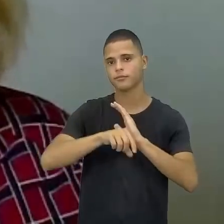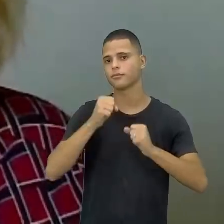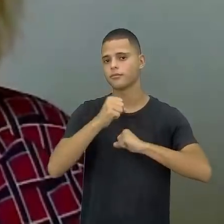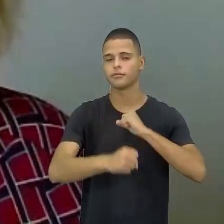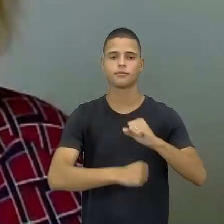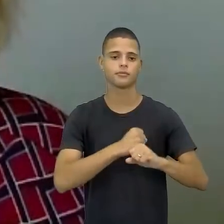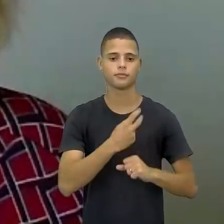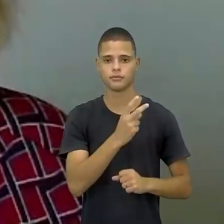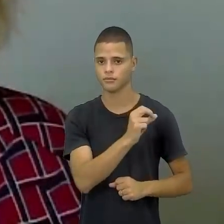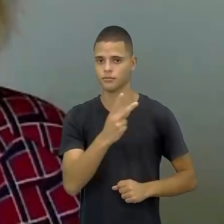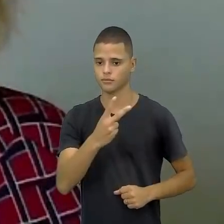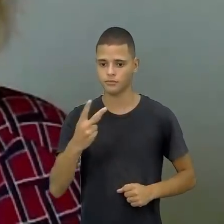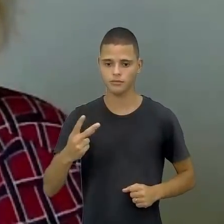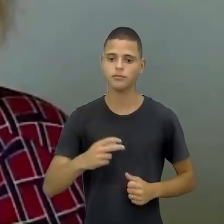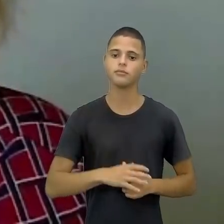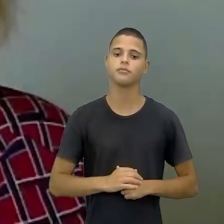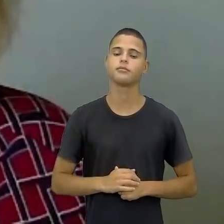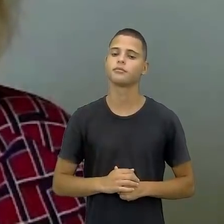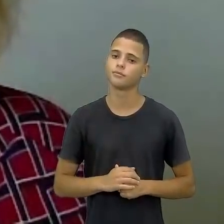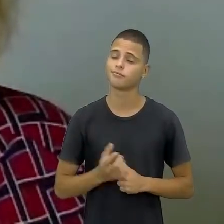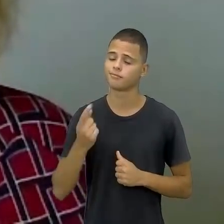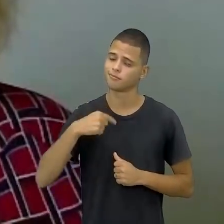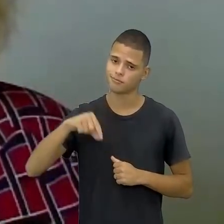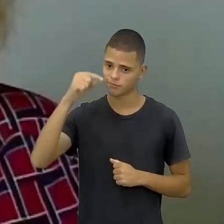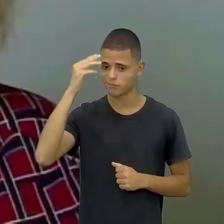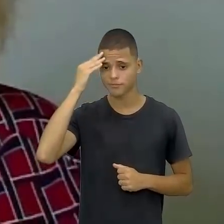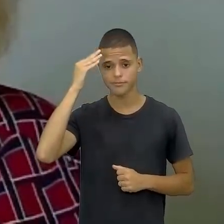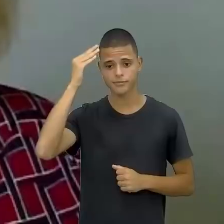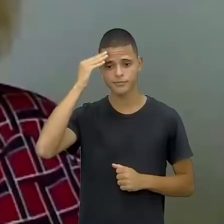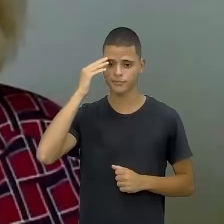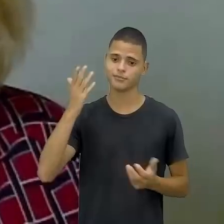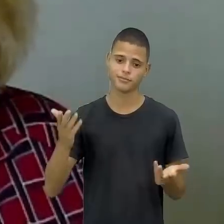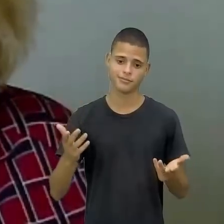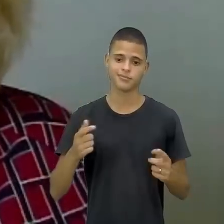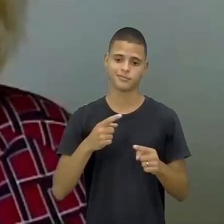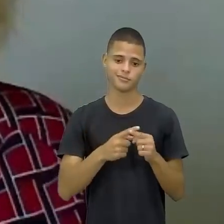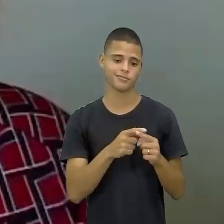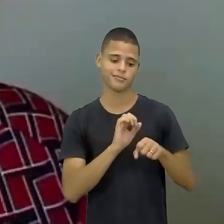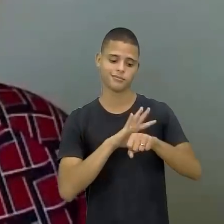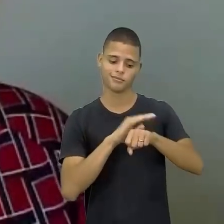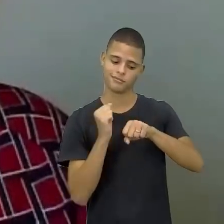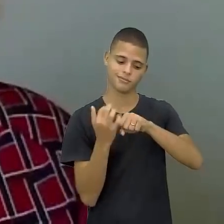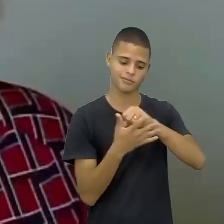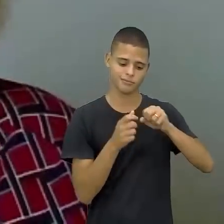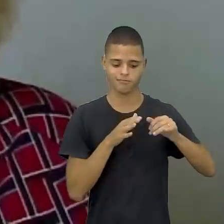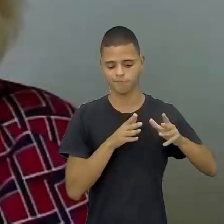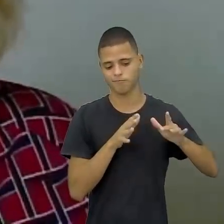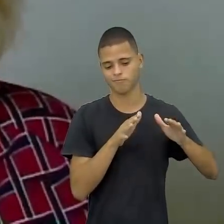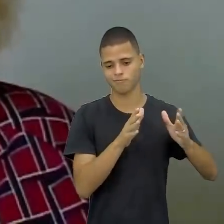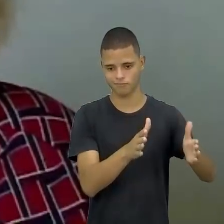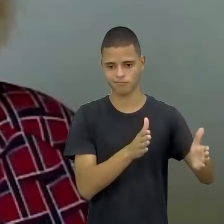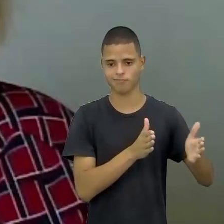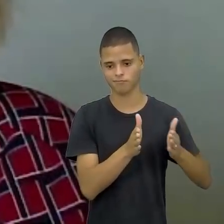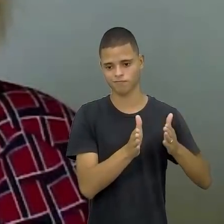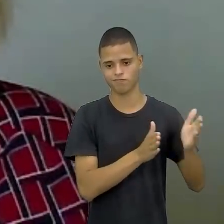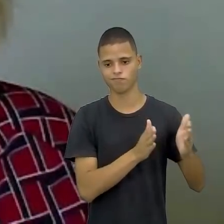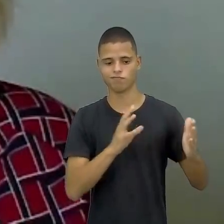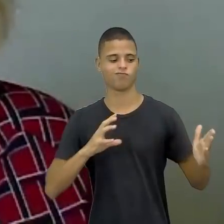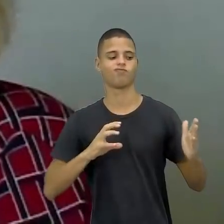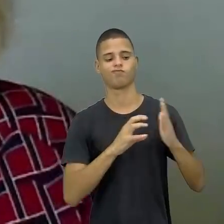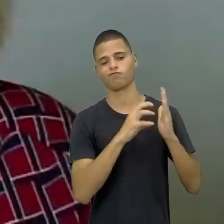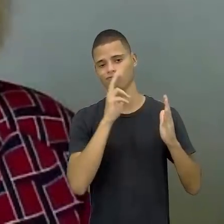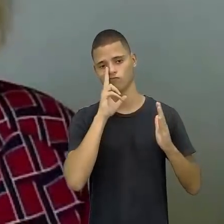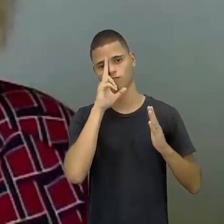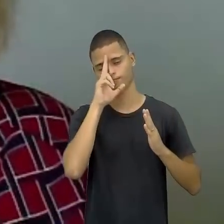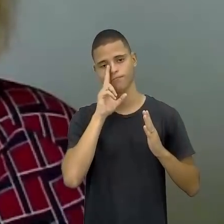2022. Obviamente que nós sabemos que, em razão da pandemia, o que impactou muito, né, na